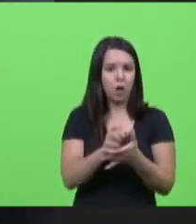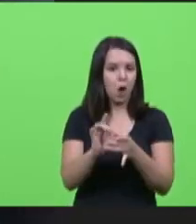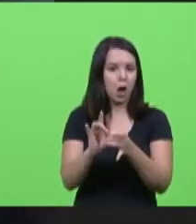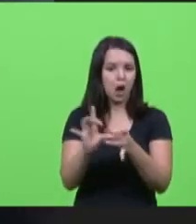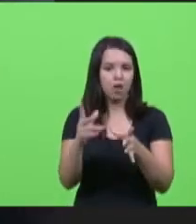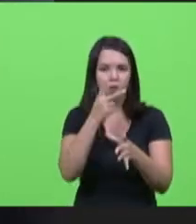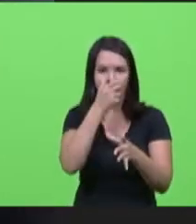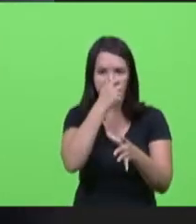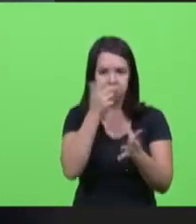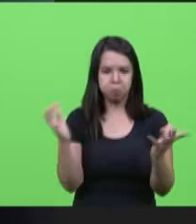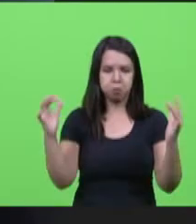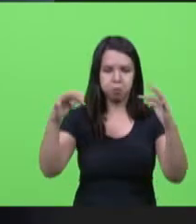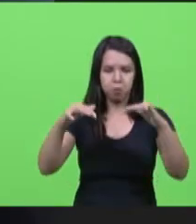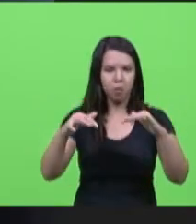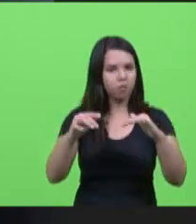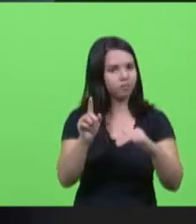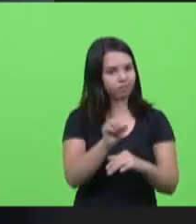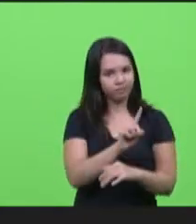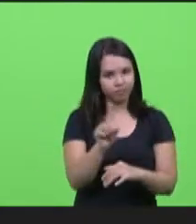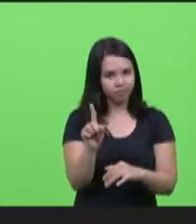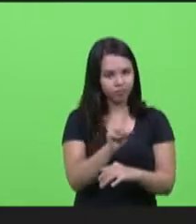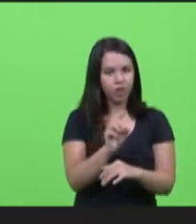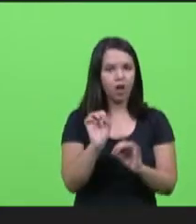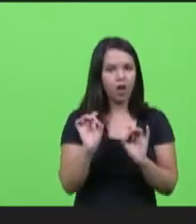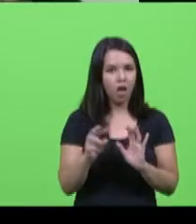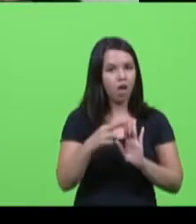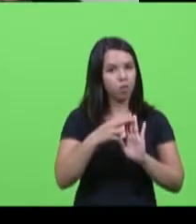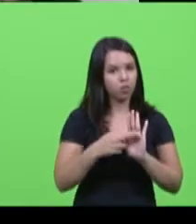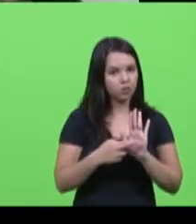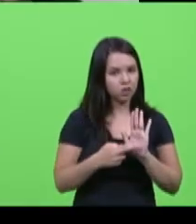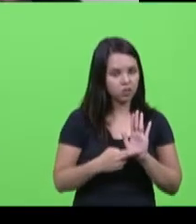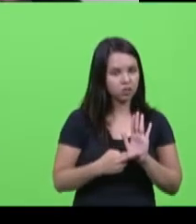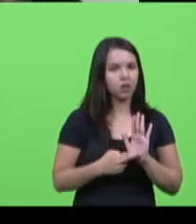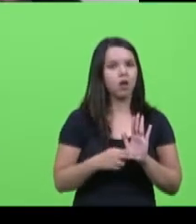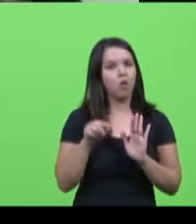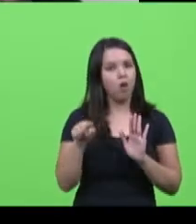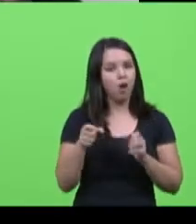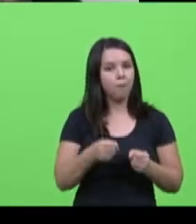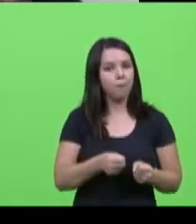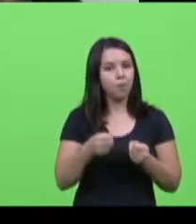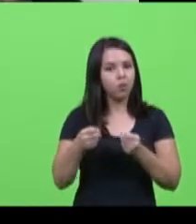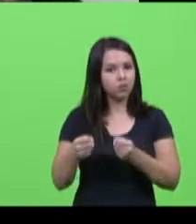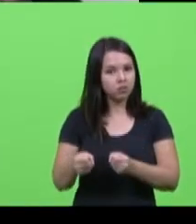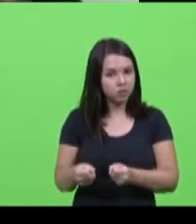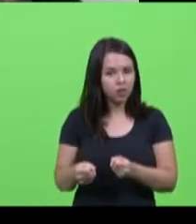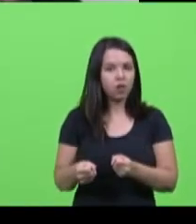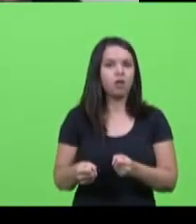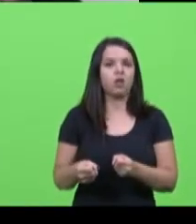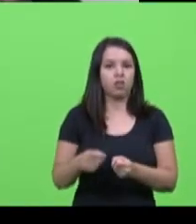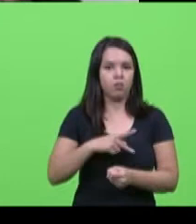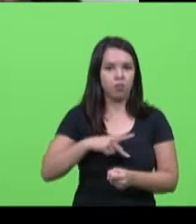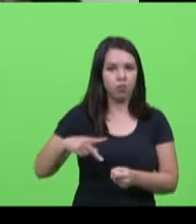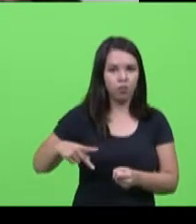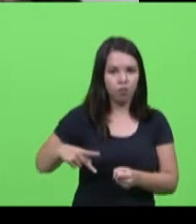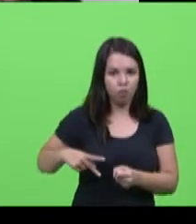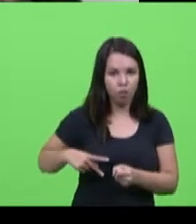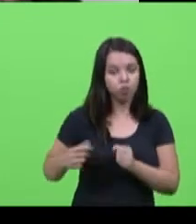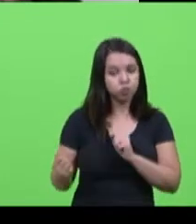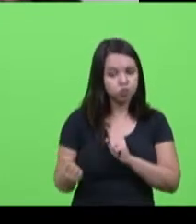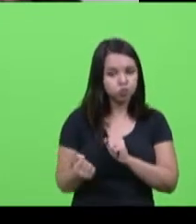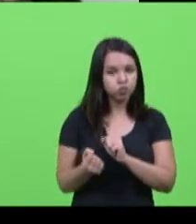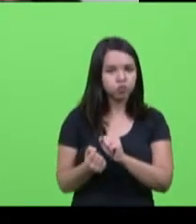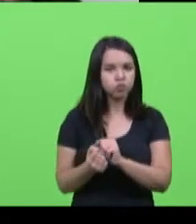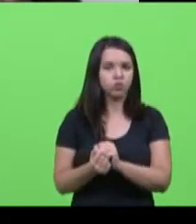é apenas uma regulamentação junto ao poder público, uma construção em conjunto para que sejamos